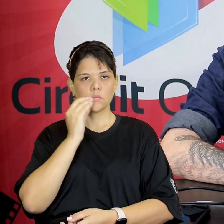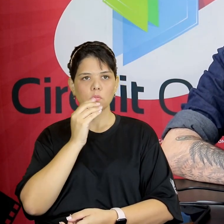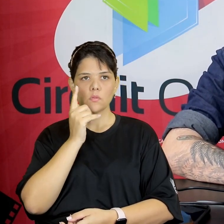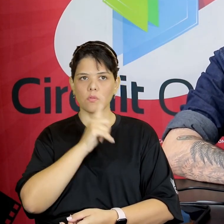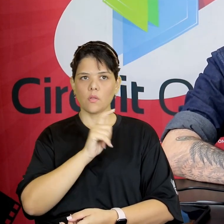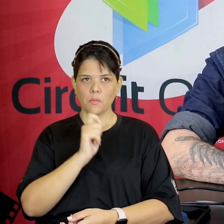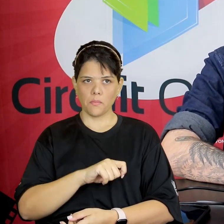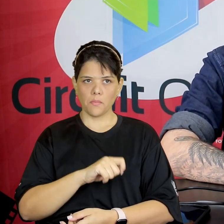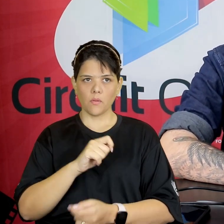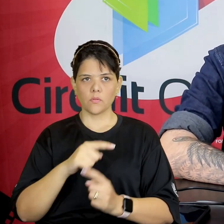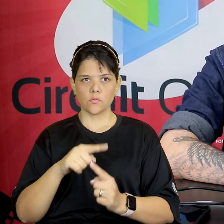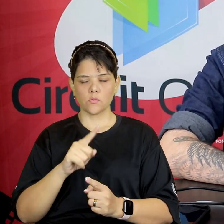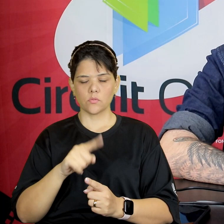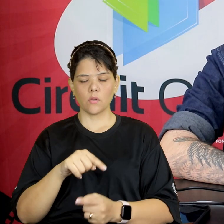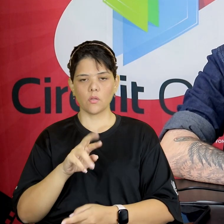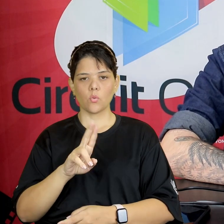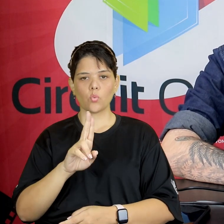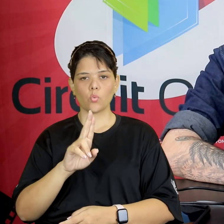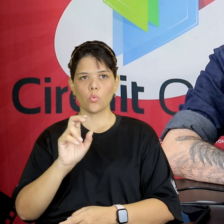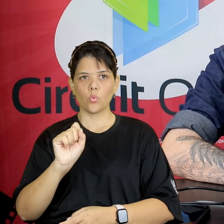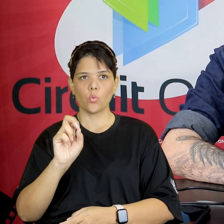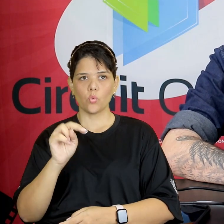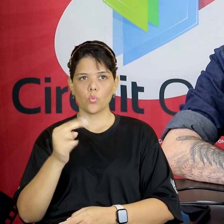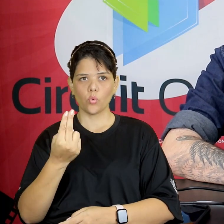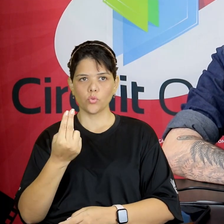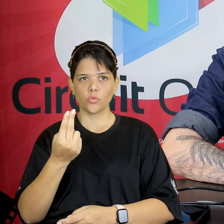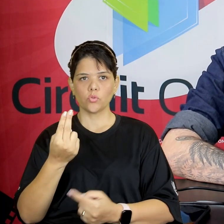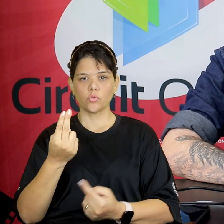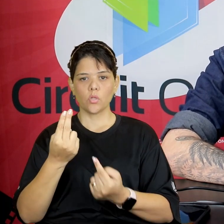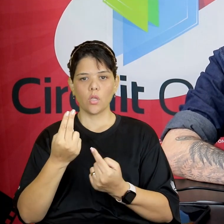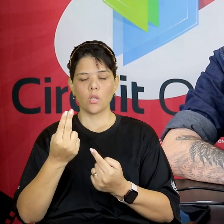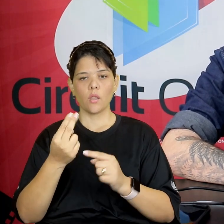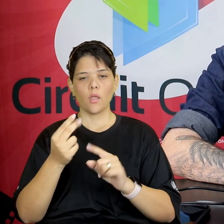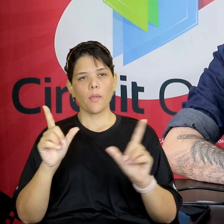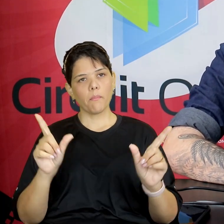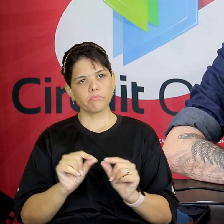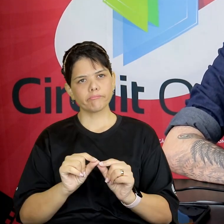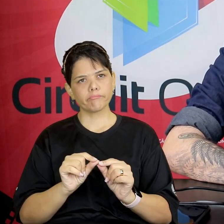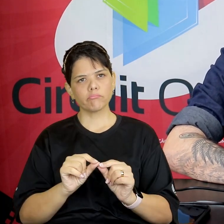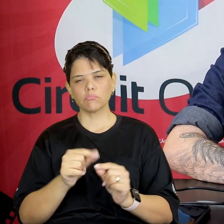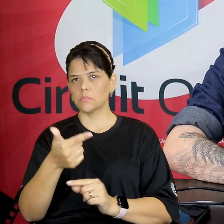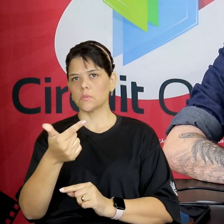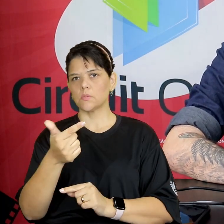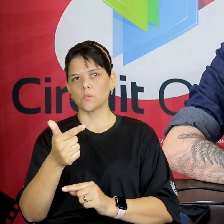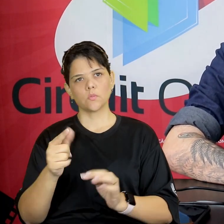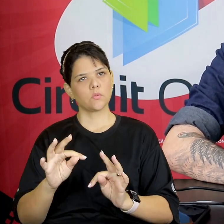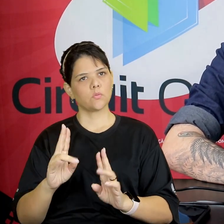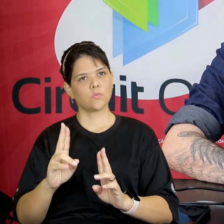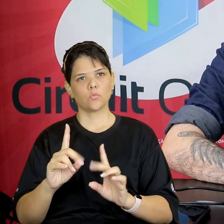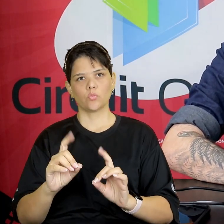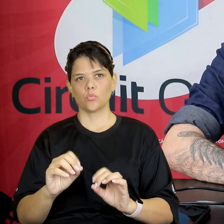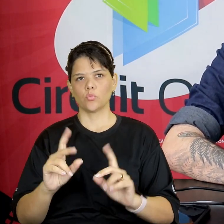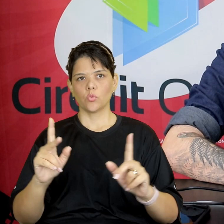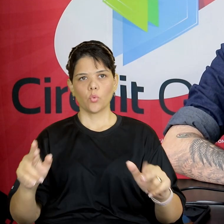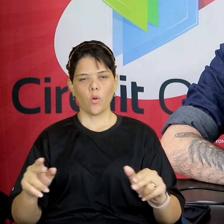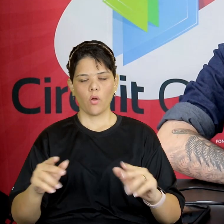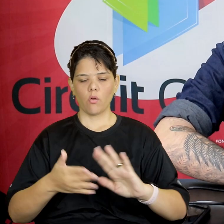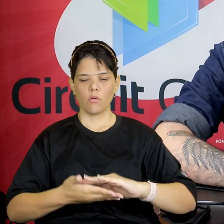Que o Premiere Rush é o quê? É um Premiere Pocket. Então ele não tem tudo, ele não faz tudo que o Premiere